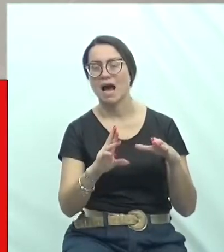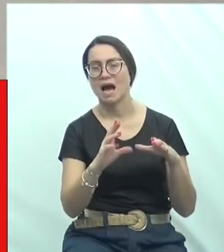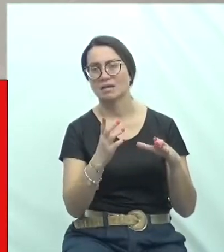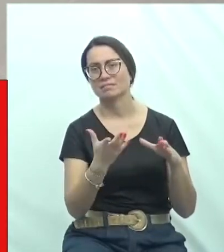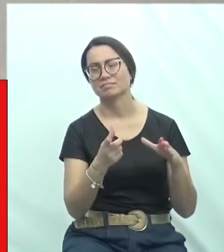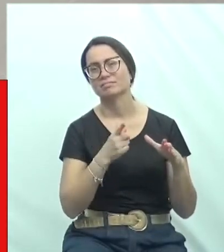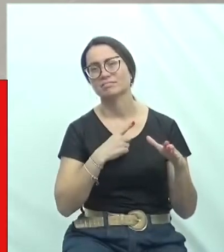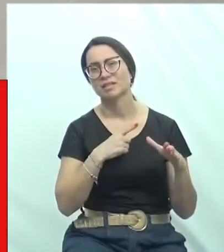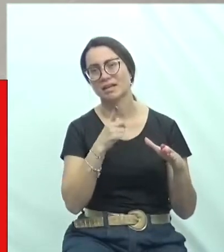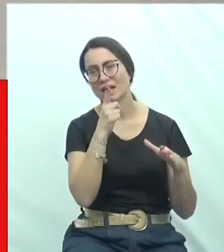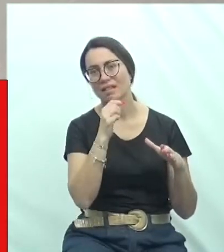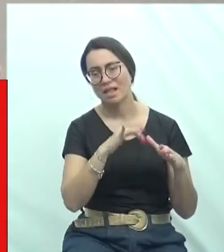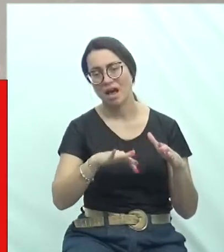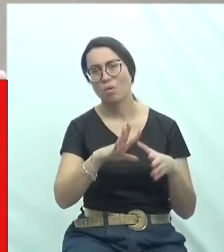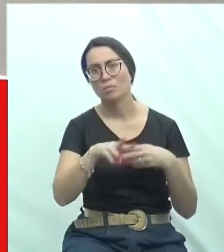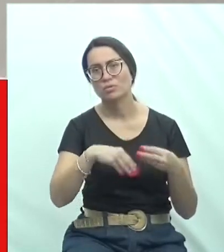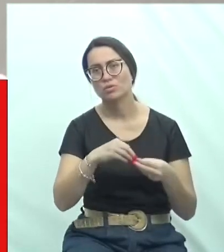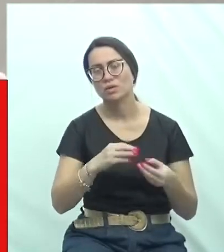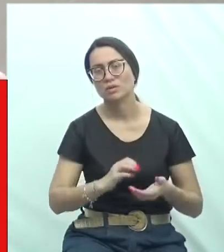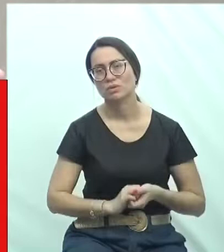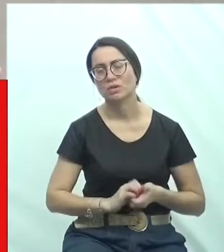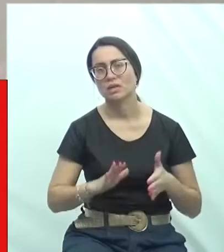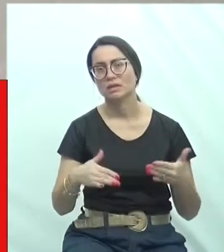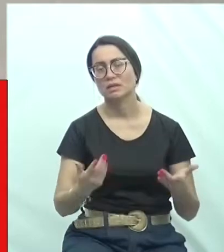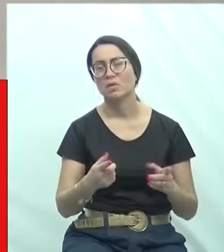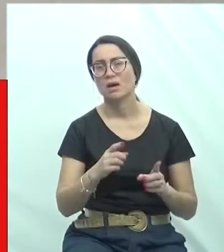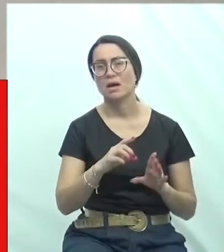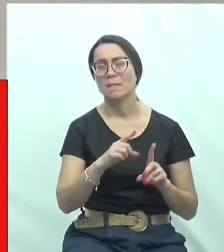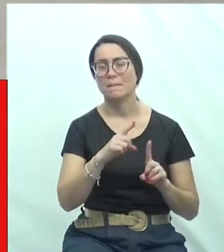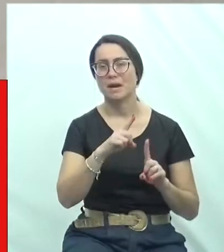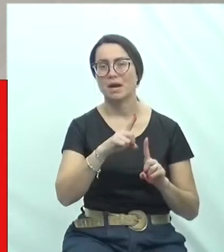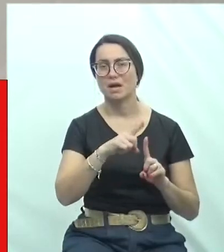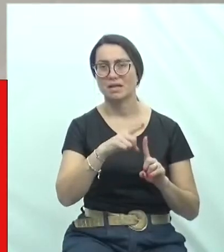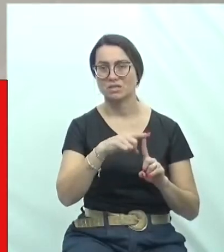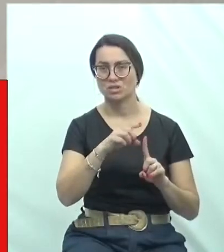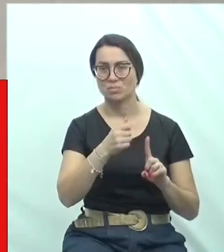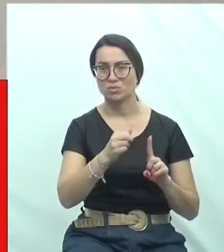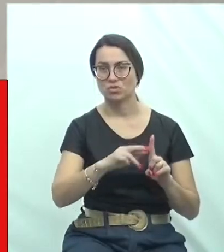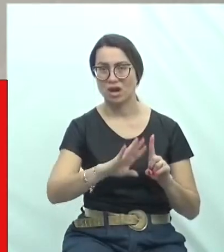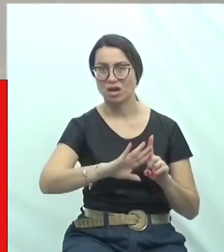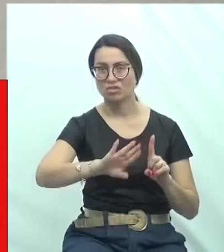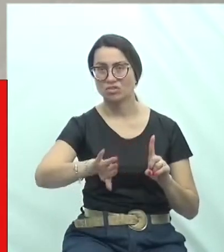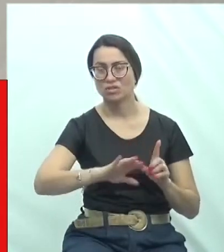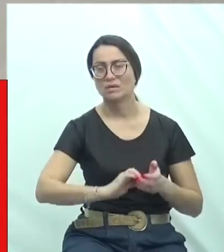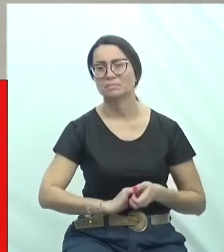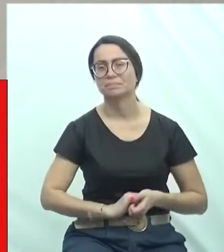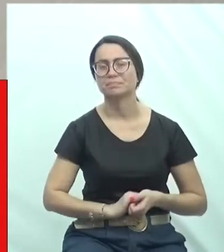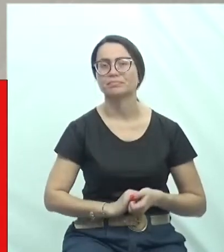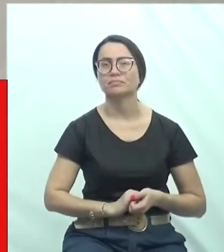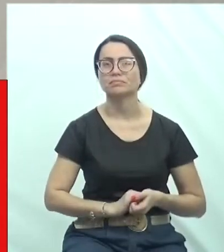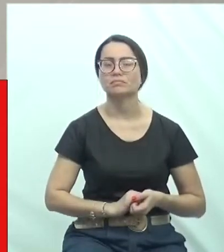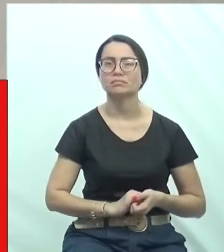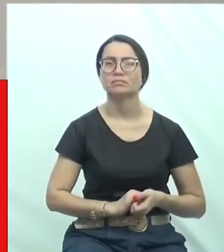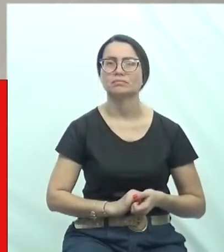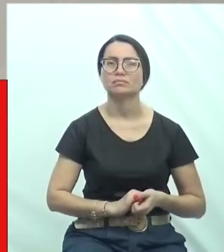de ar na água, é para tirar esse tipo de ar, tá? Não é para pegar numa...